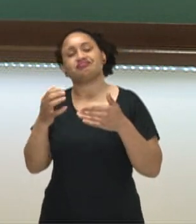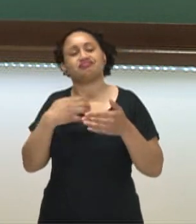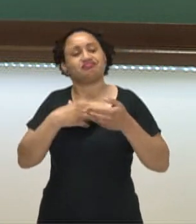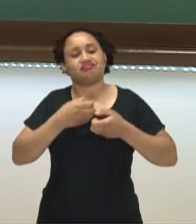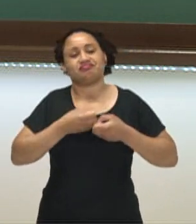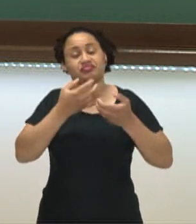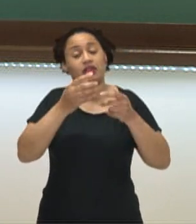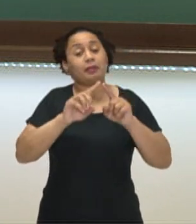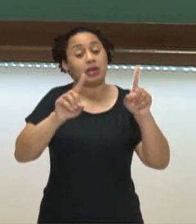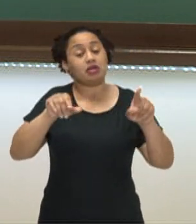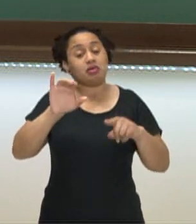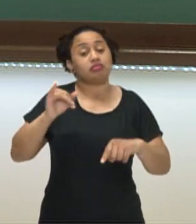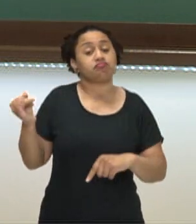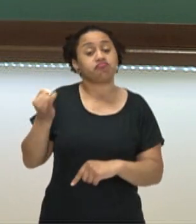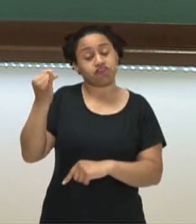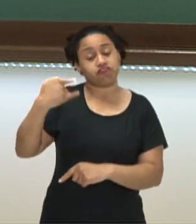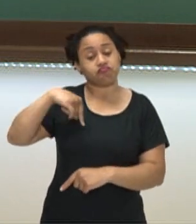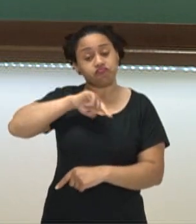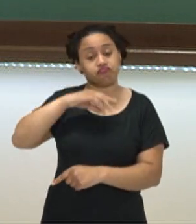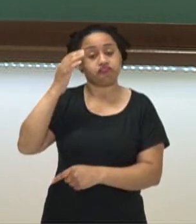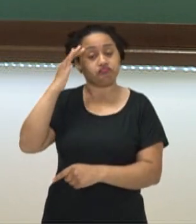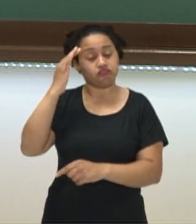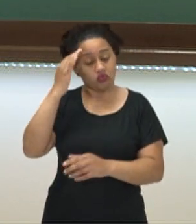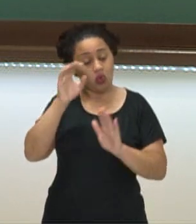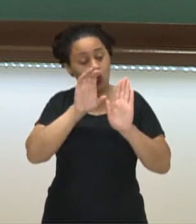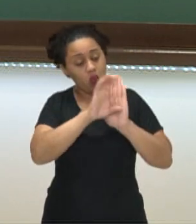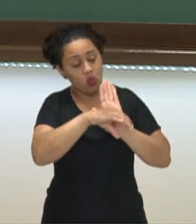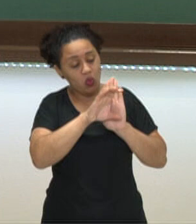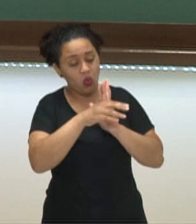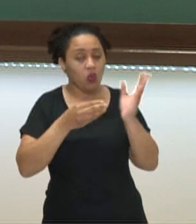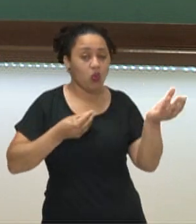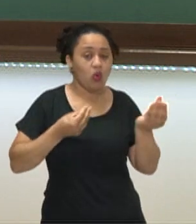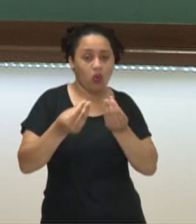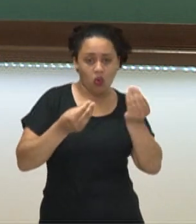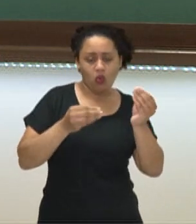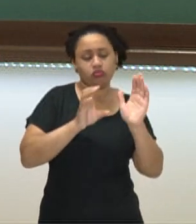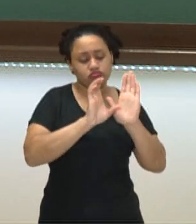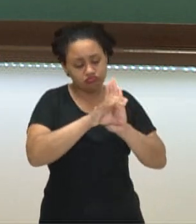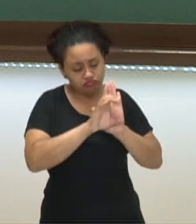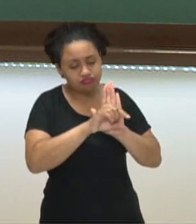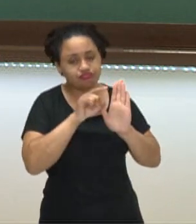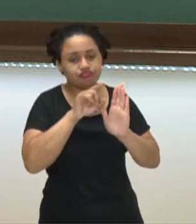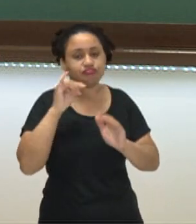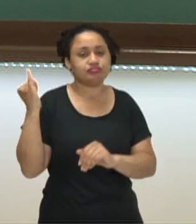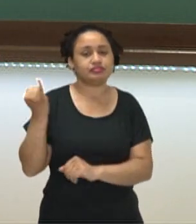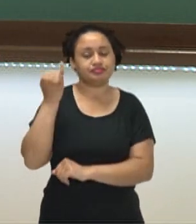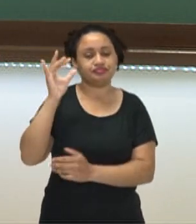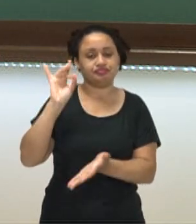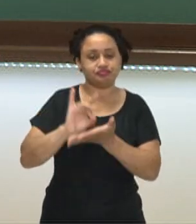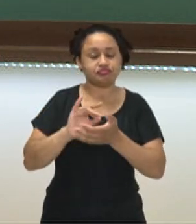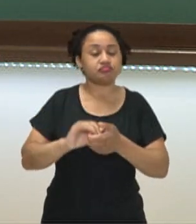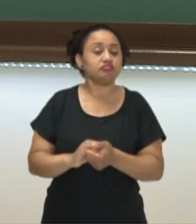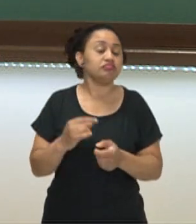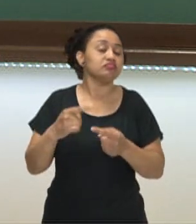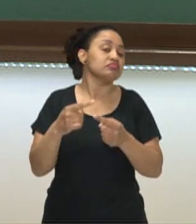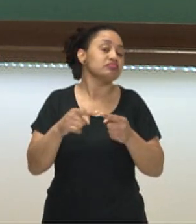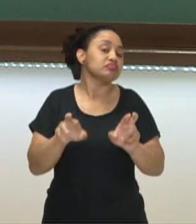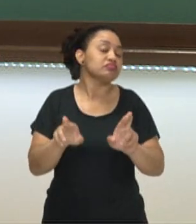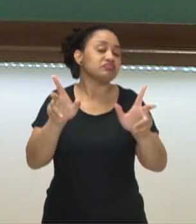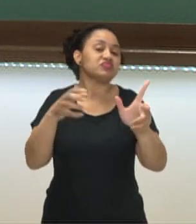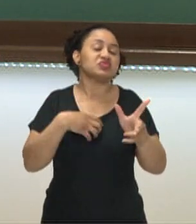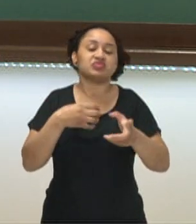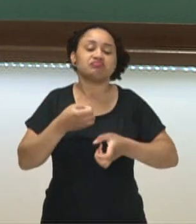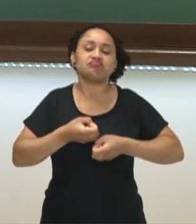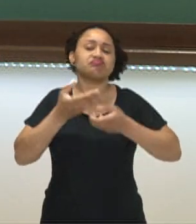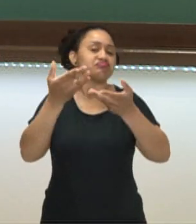que é mais importante é a gente entender o conceito. Isso sim é importante. Porque essa diferença de